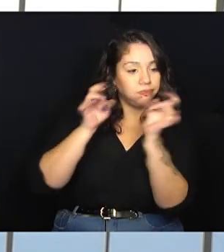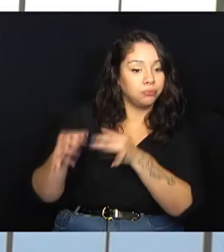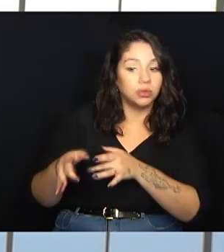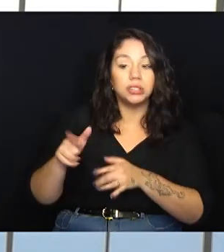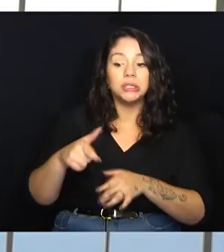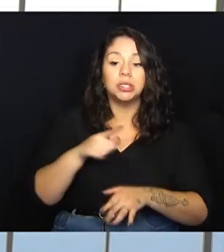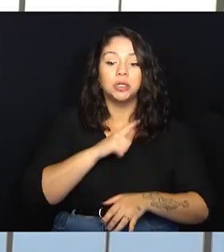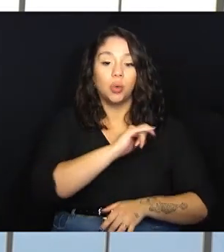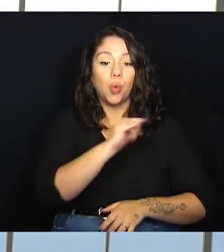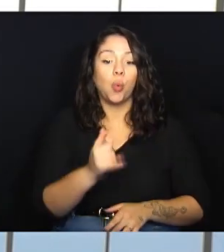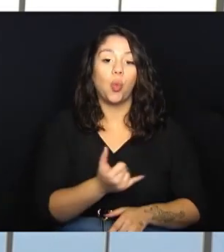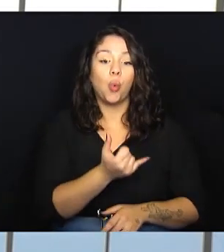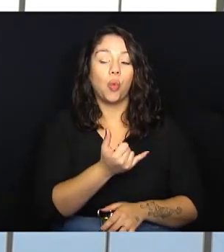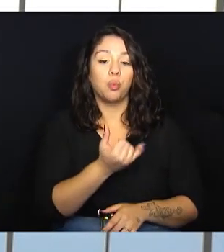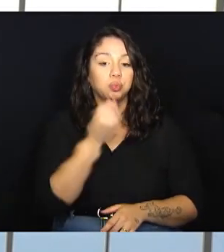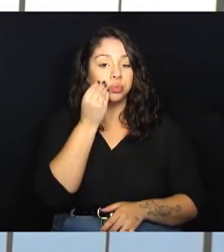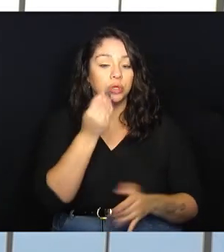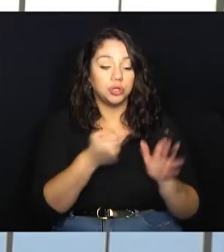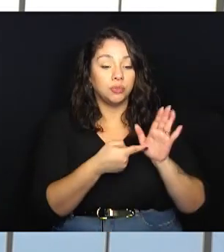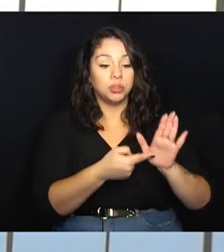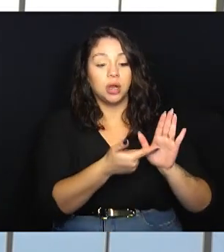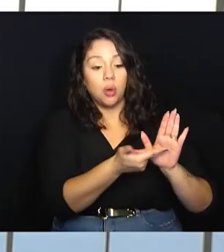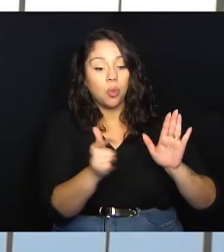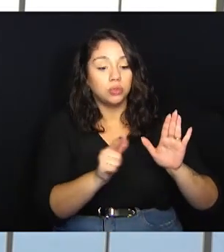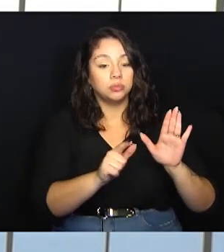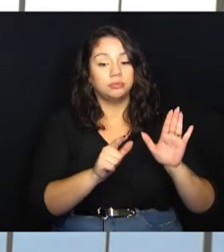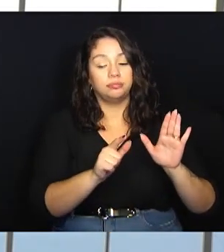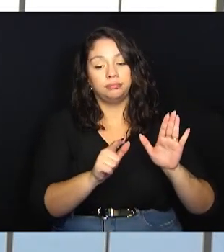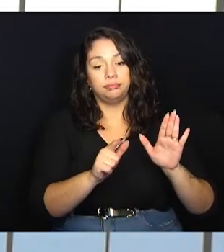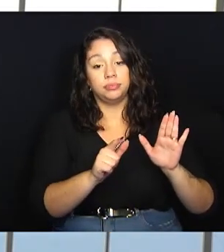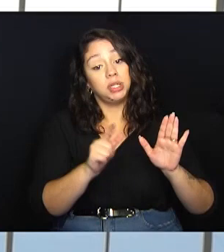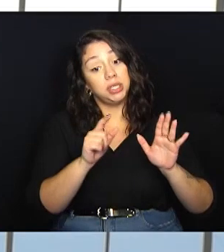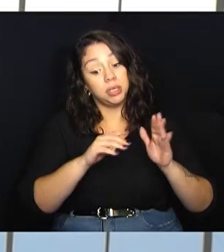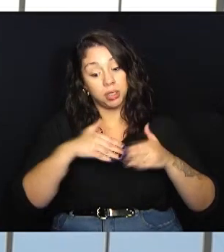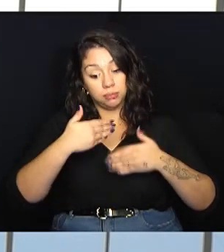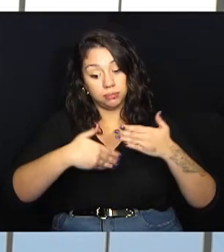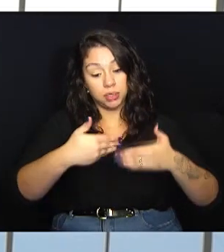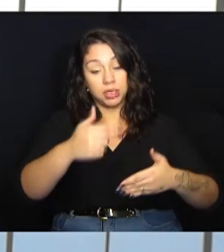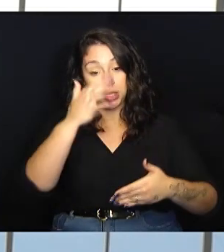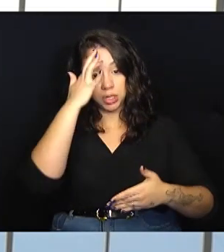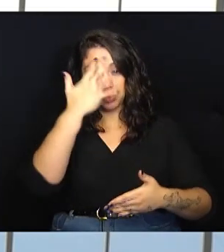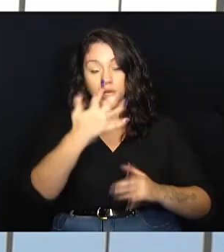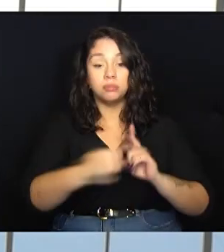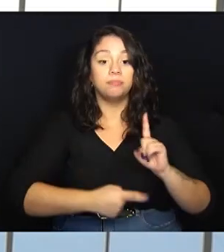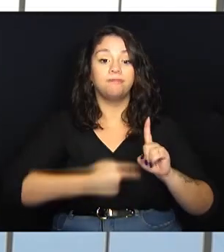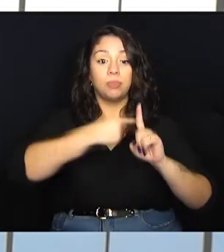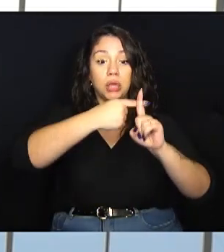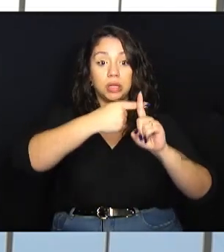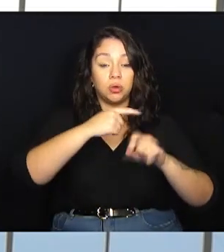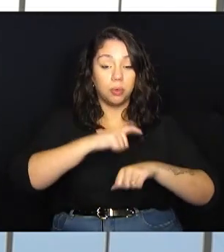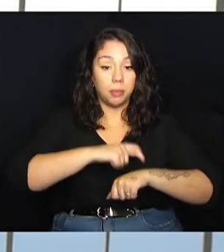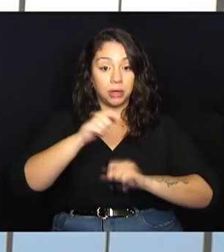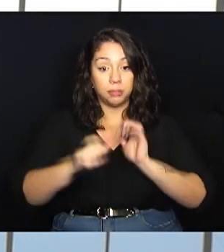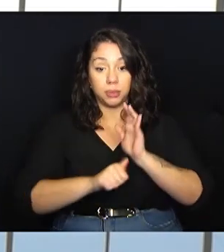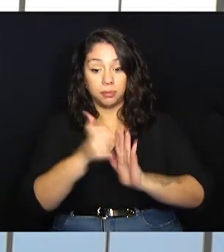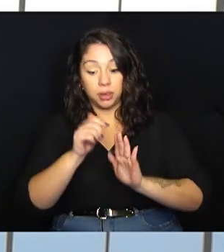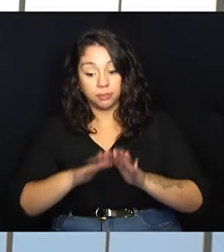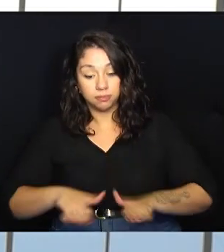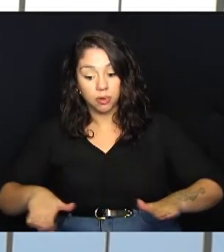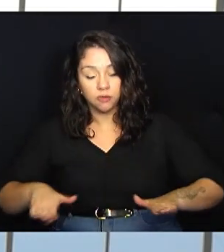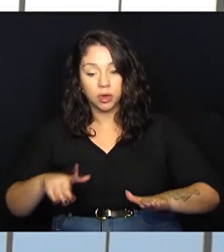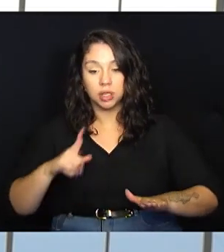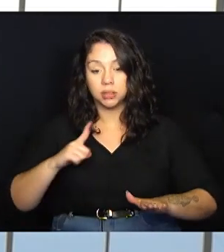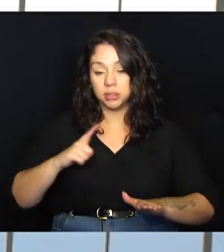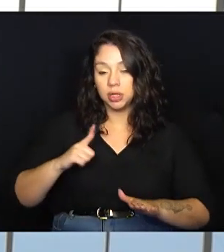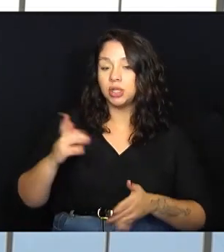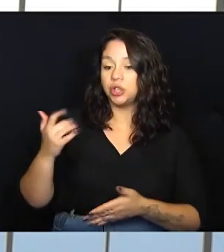E isso a gente sabe que a longo prazo tem um resultado muito significativo. Então, quando você, na primeira infância, né, você é acolhido,